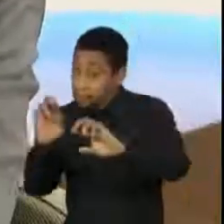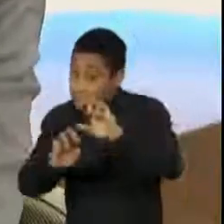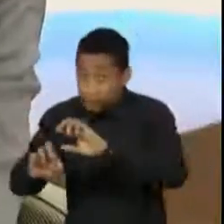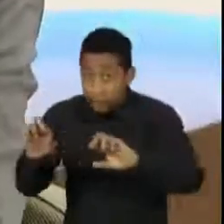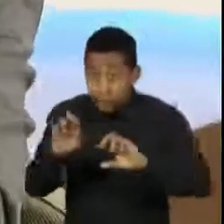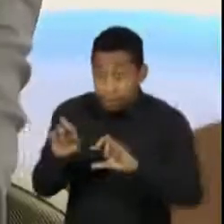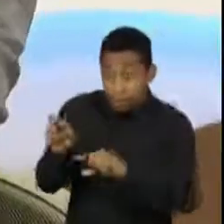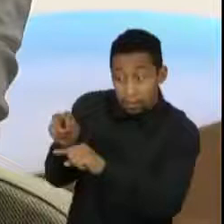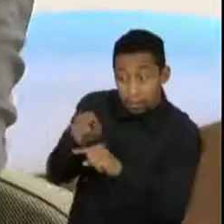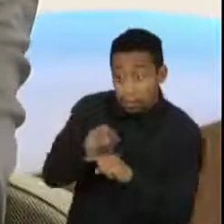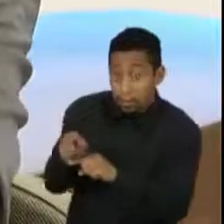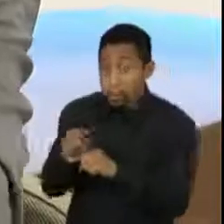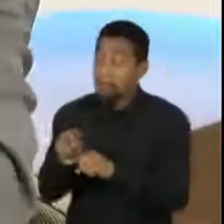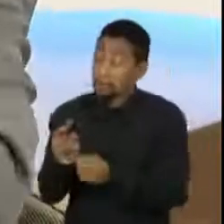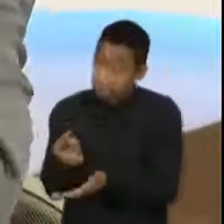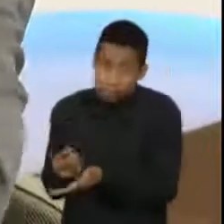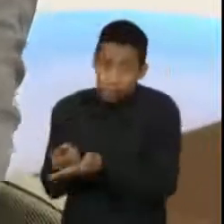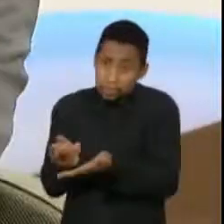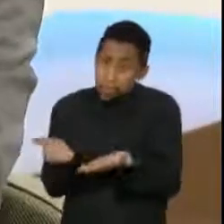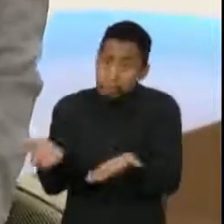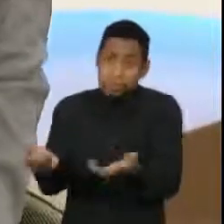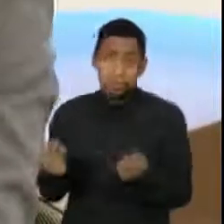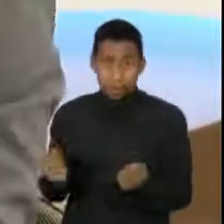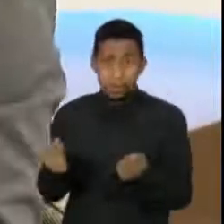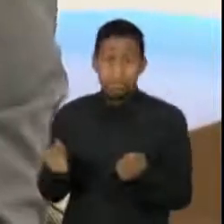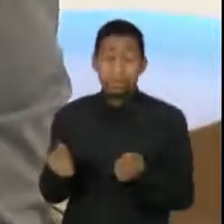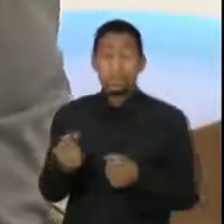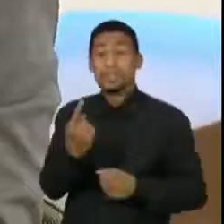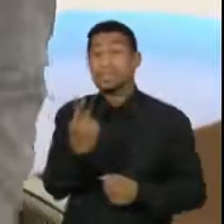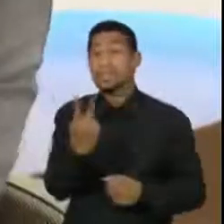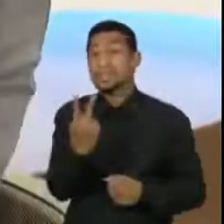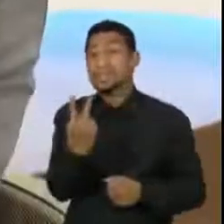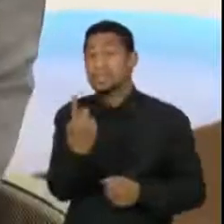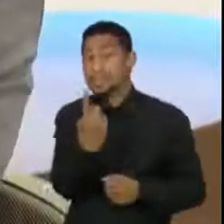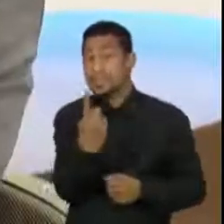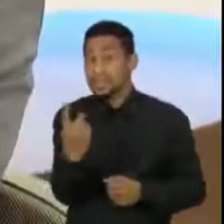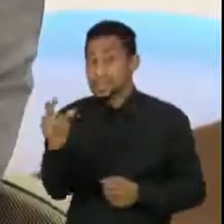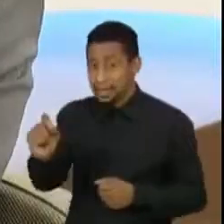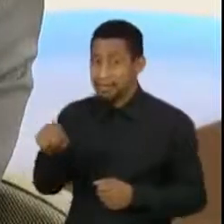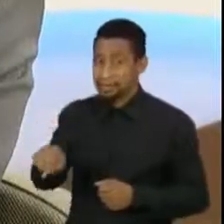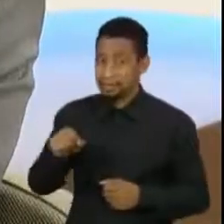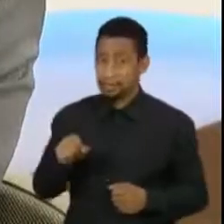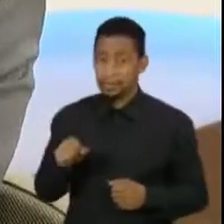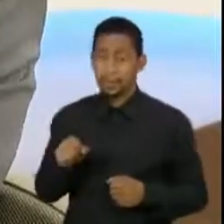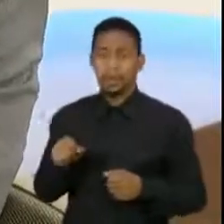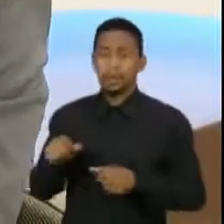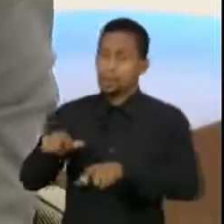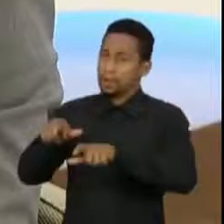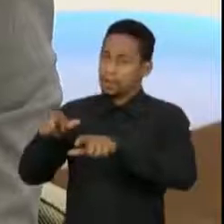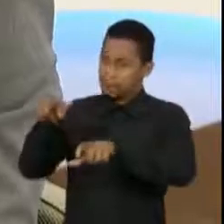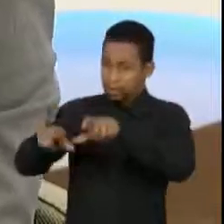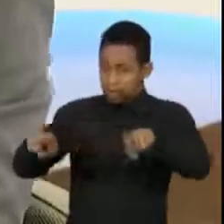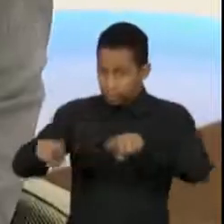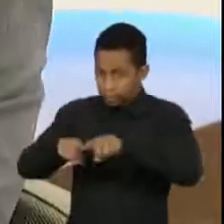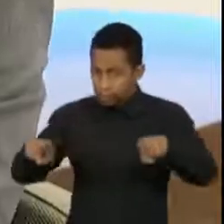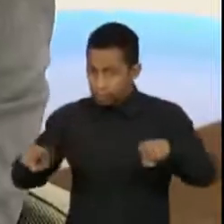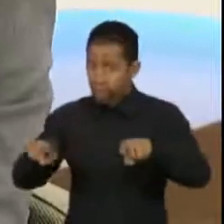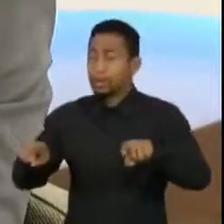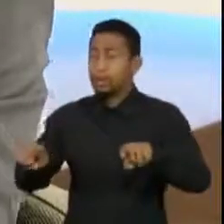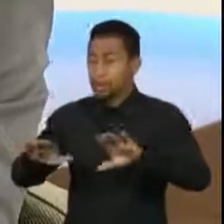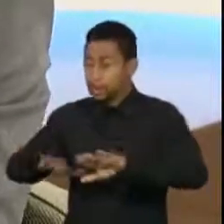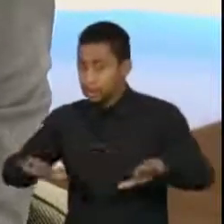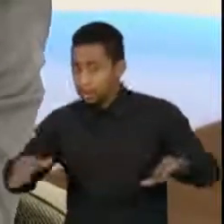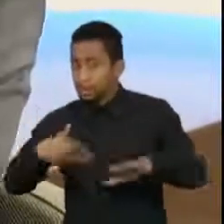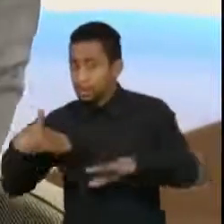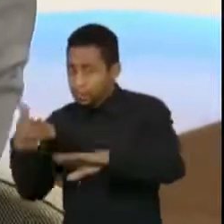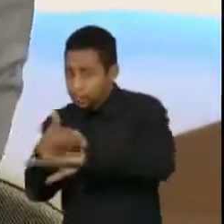que continuar sempre, tanto é que, né, descredenciou 110. Qualquer um que tenha convênio com a prefeitura e que não fizer